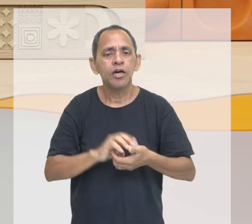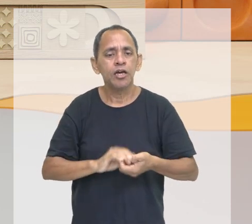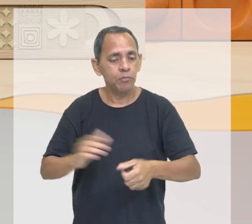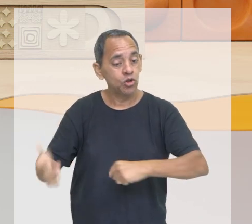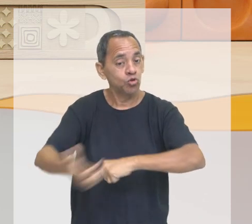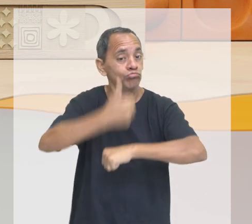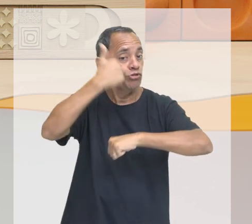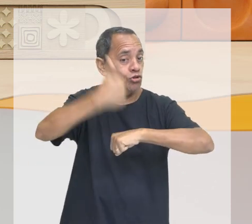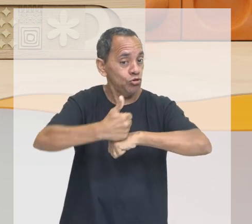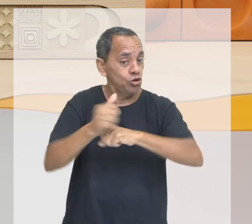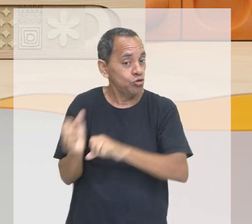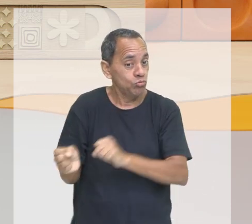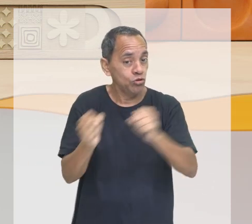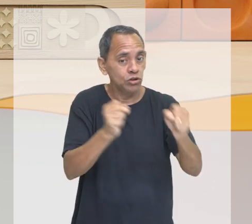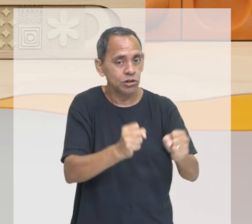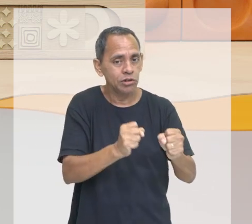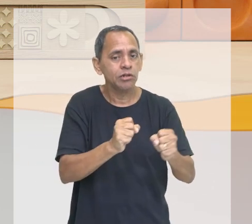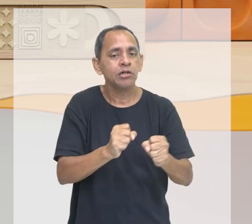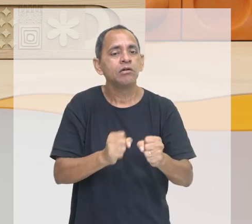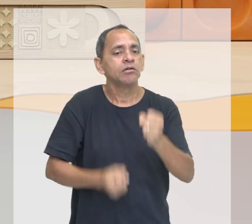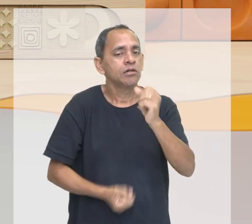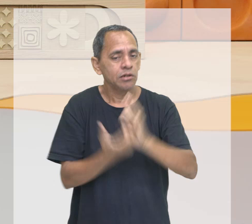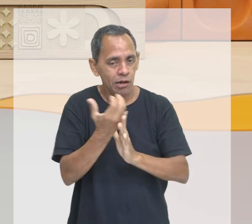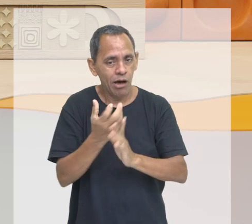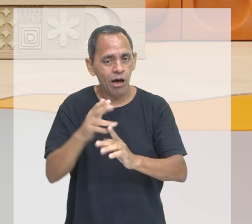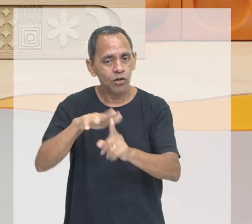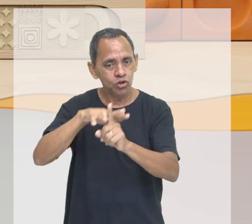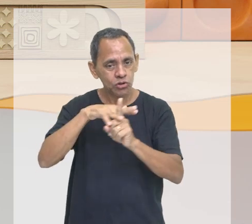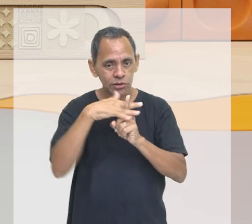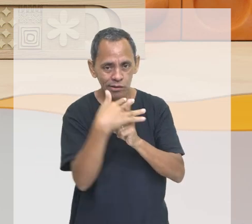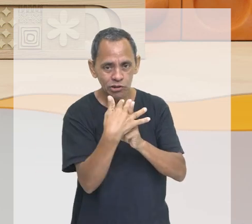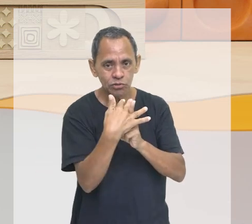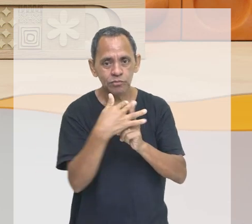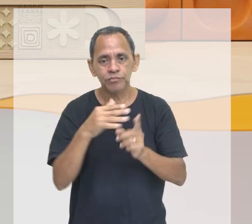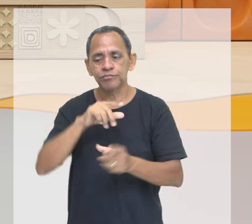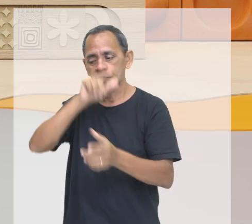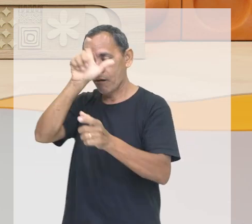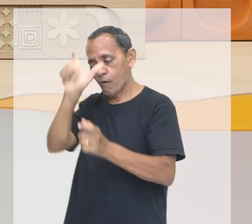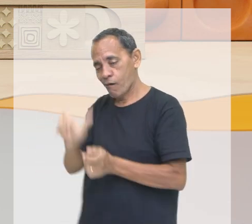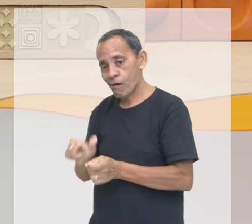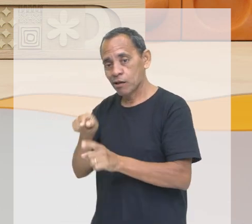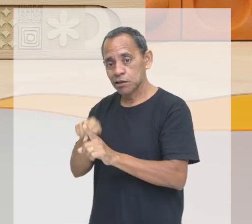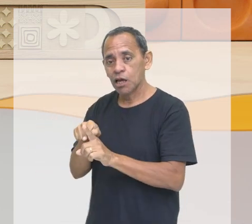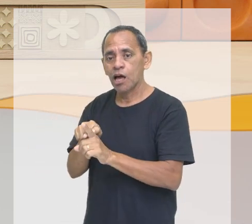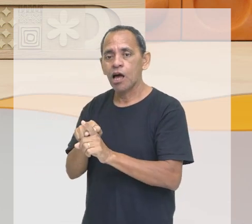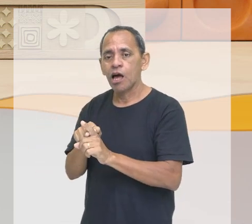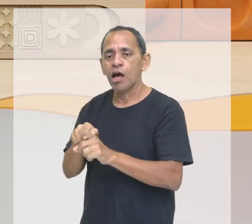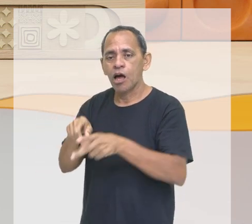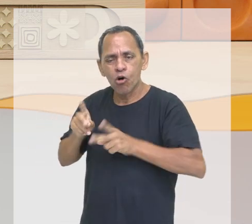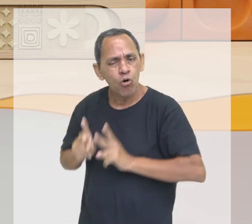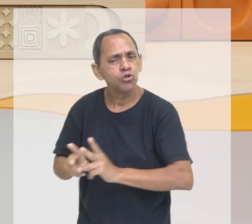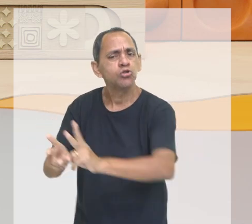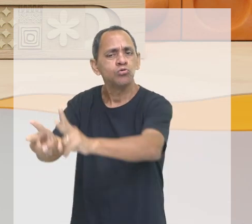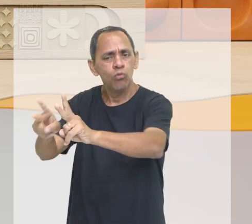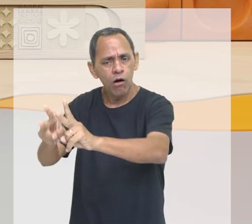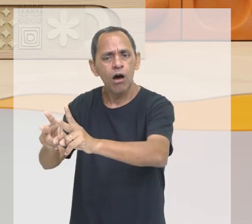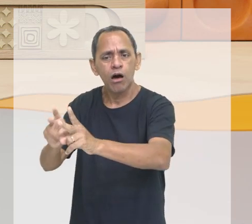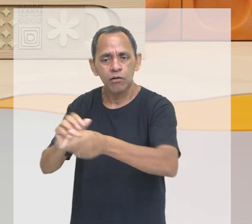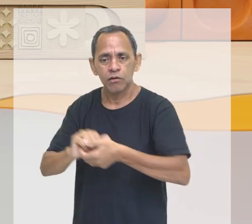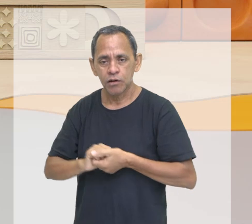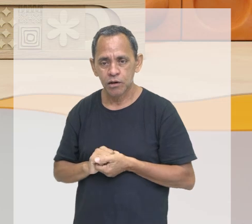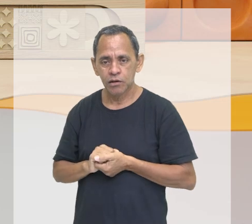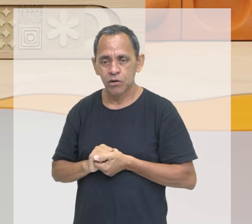czarismo e implantar o socialismo. Já os mencheviques defendiam o socialismo evolucionário ou